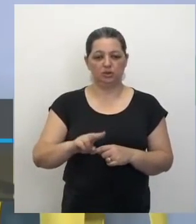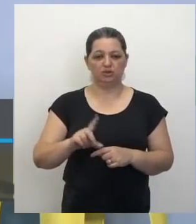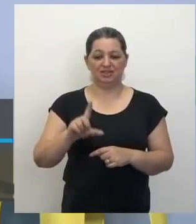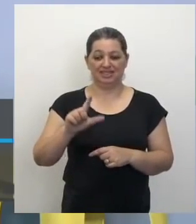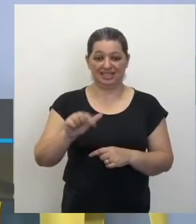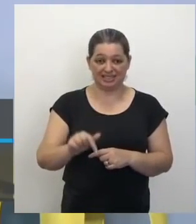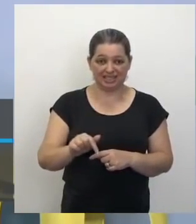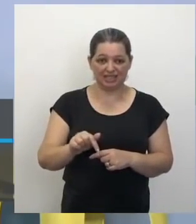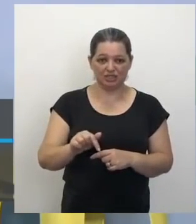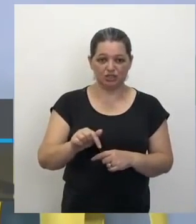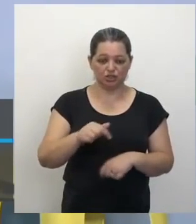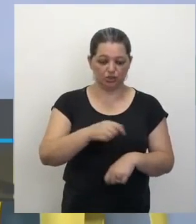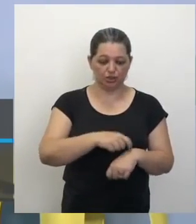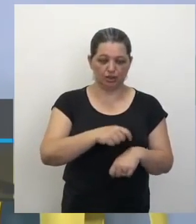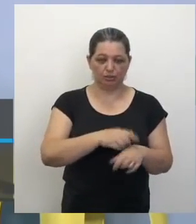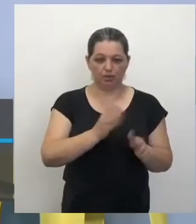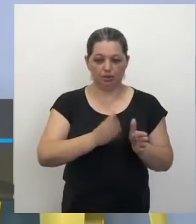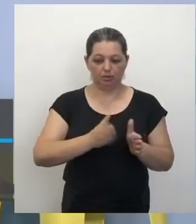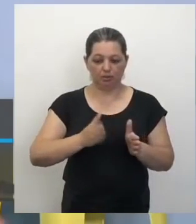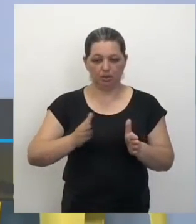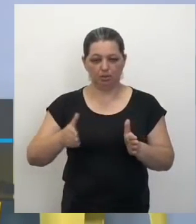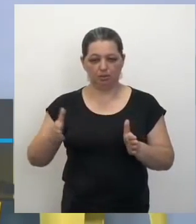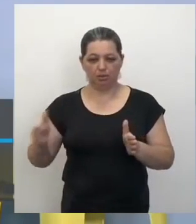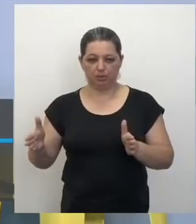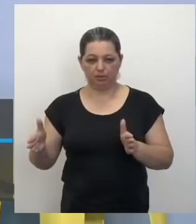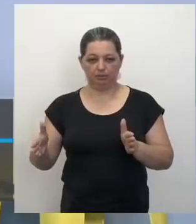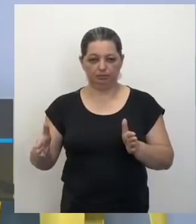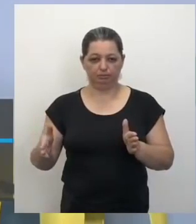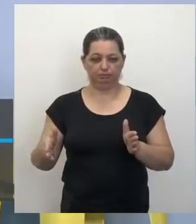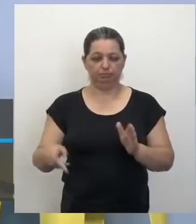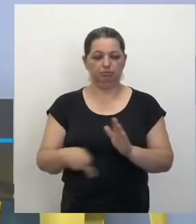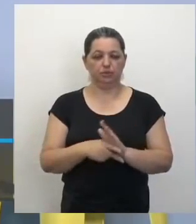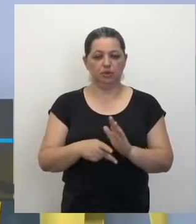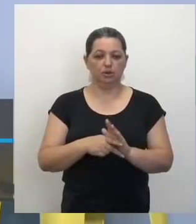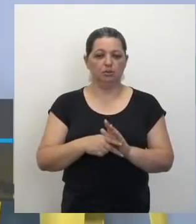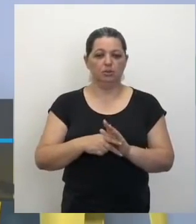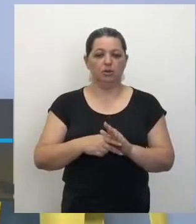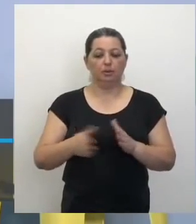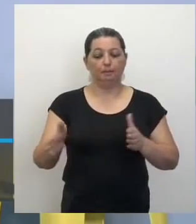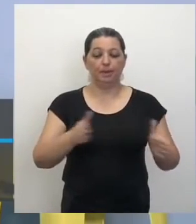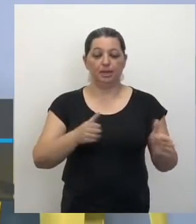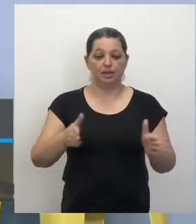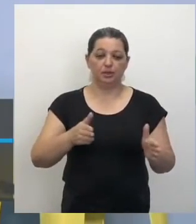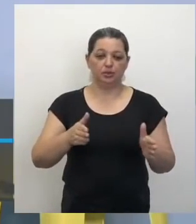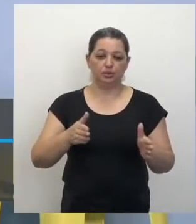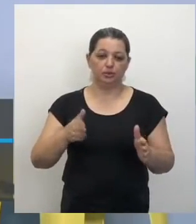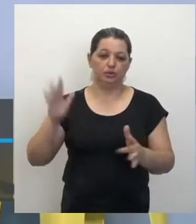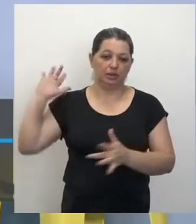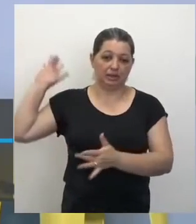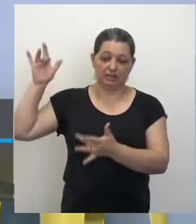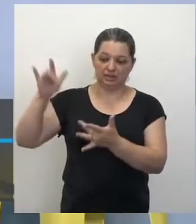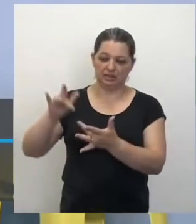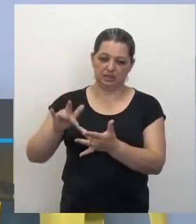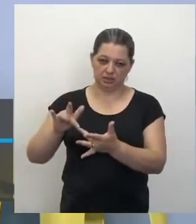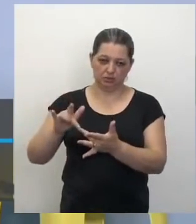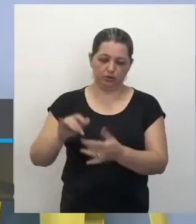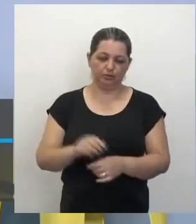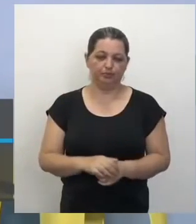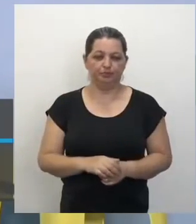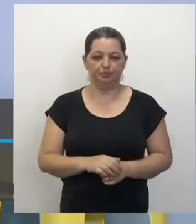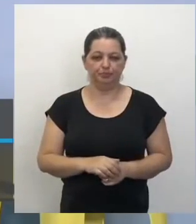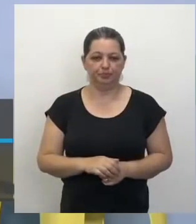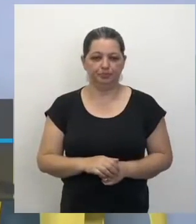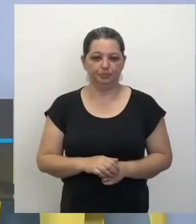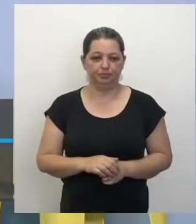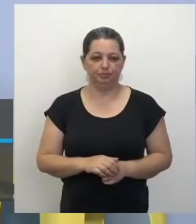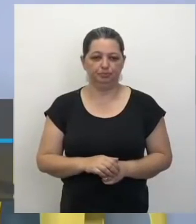de tempo diferentes na época clássica, e isso permitia que eles acompanhassem